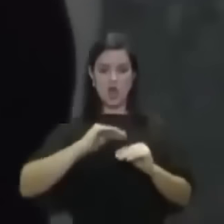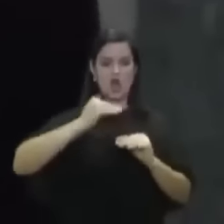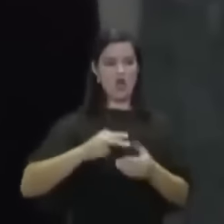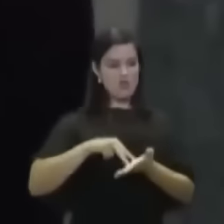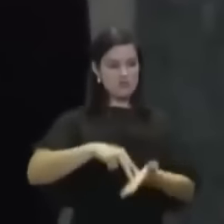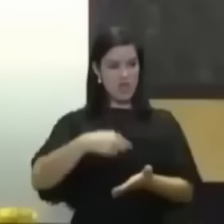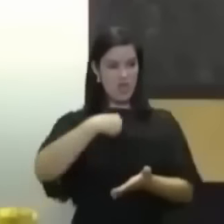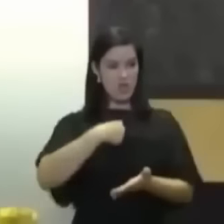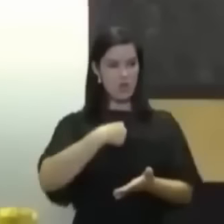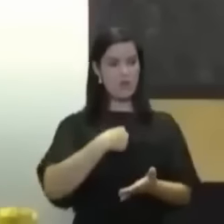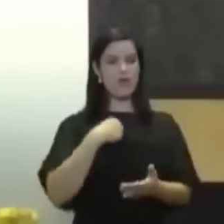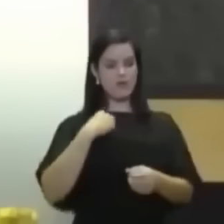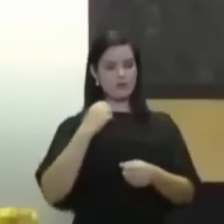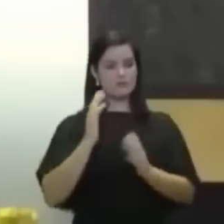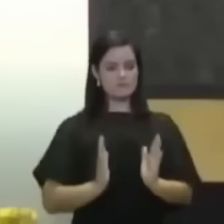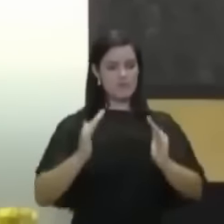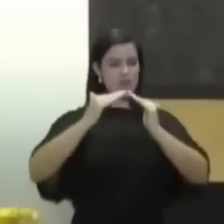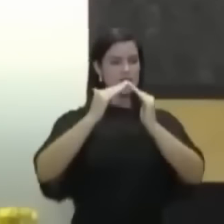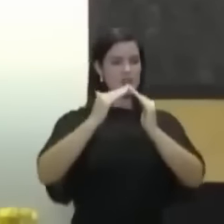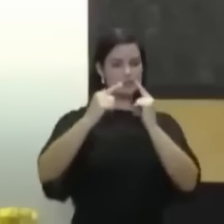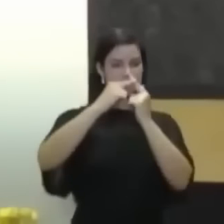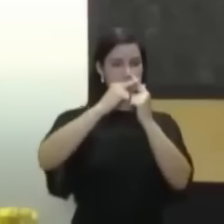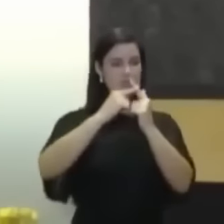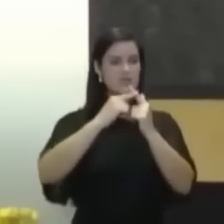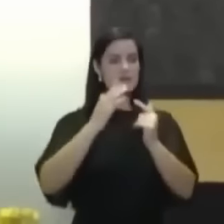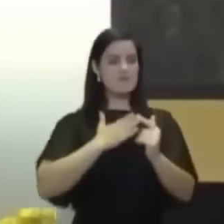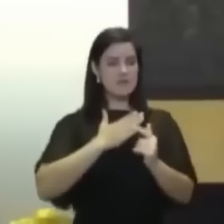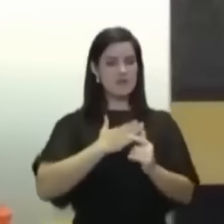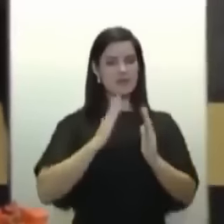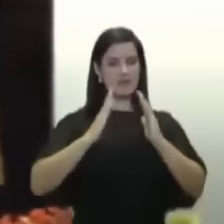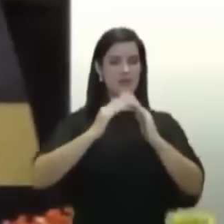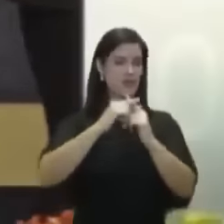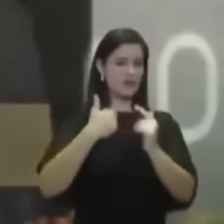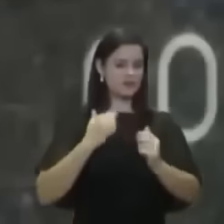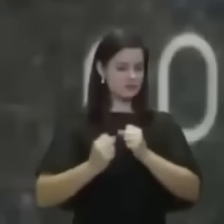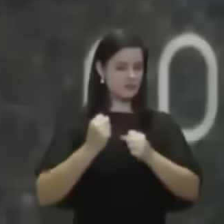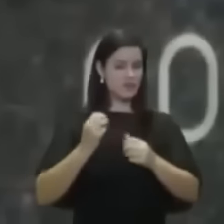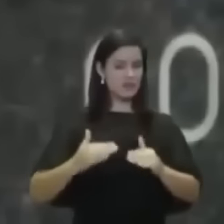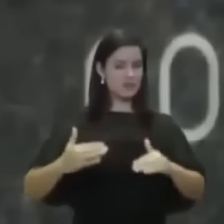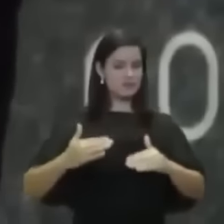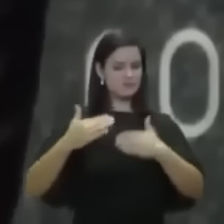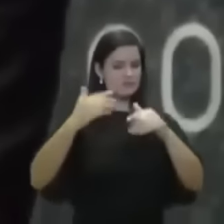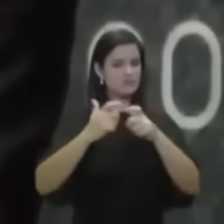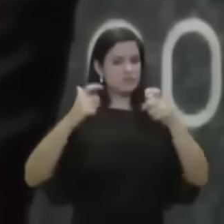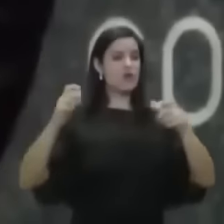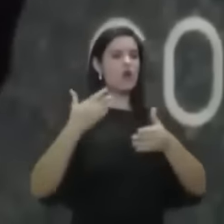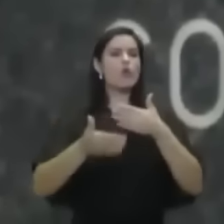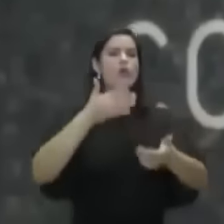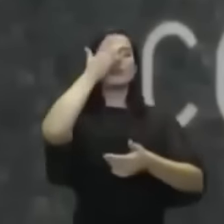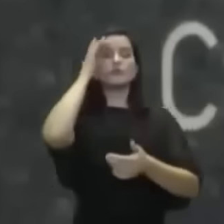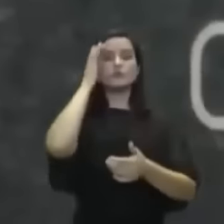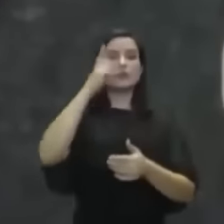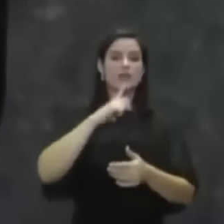igreja. Se isso não bastasse, o pronome demonstrativo deixa isso mais claro. Qualquer pessoa que tenha uma pequena noção da língua portuguesa,